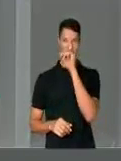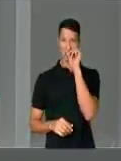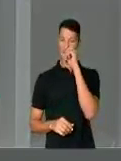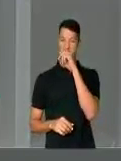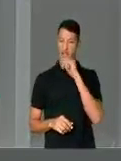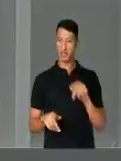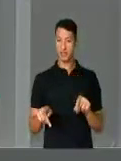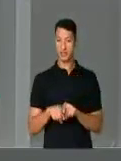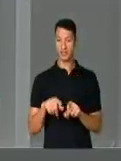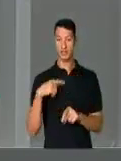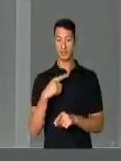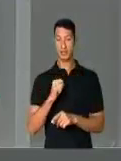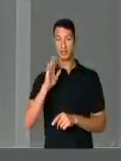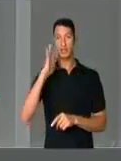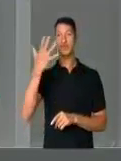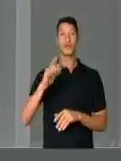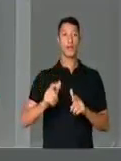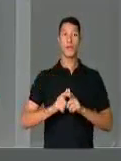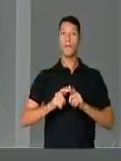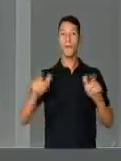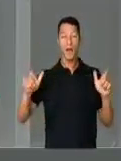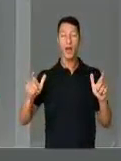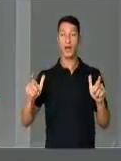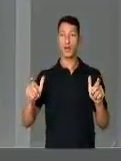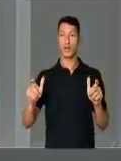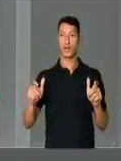da República foi gravado pelo maior